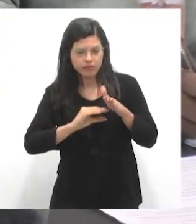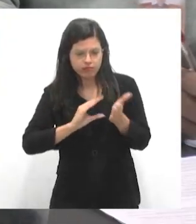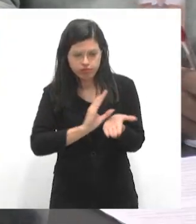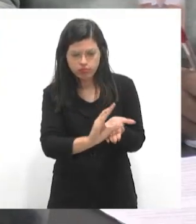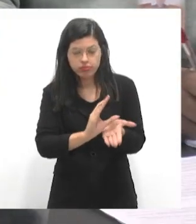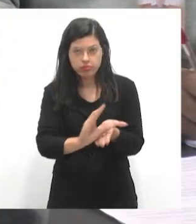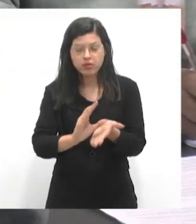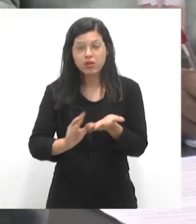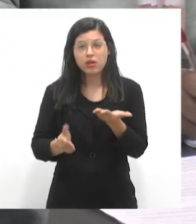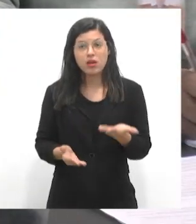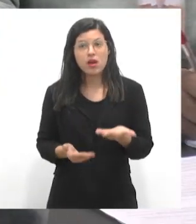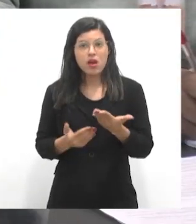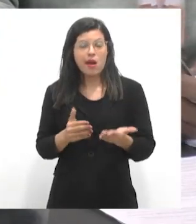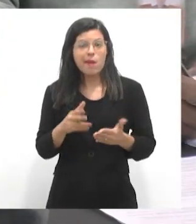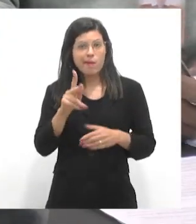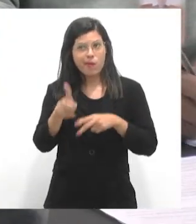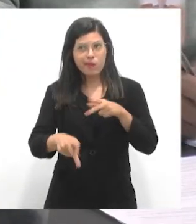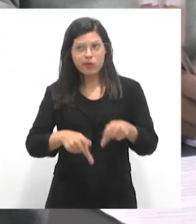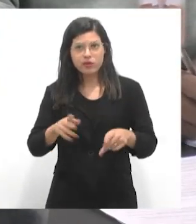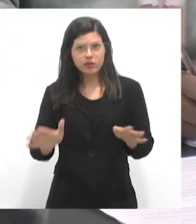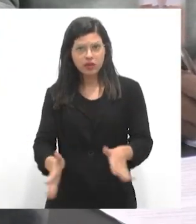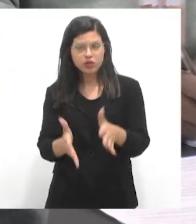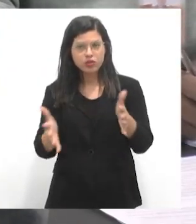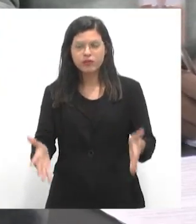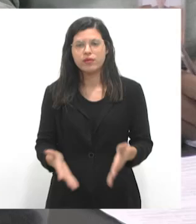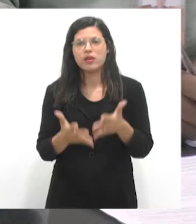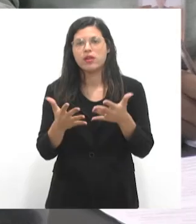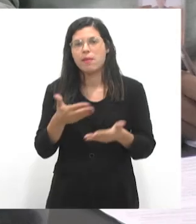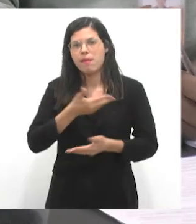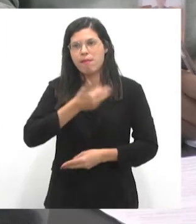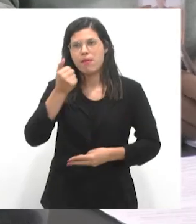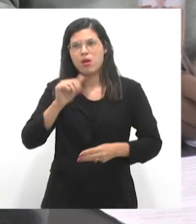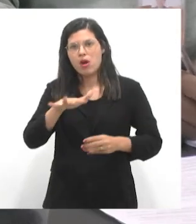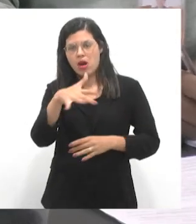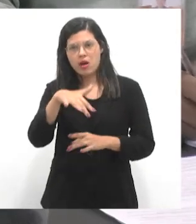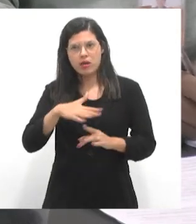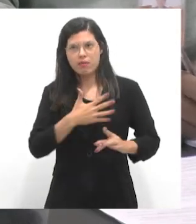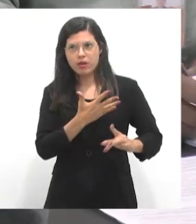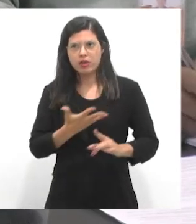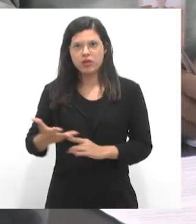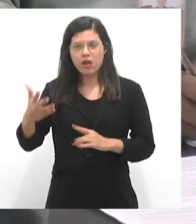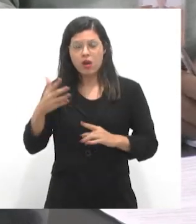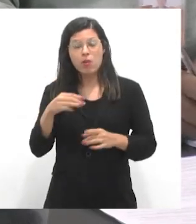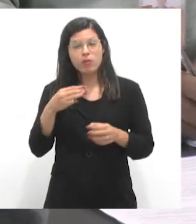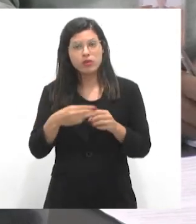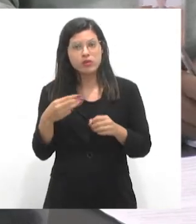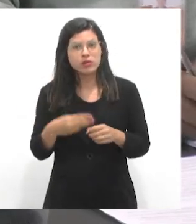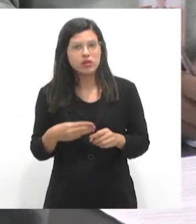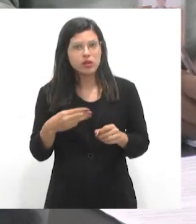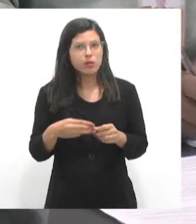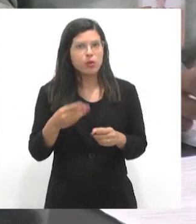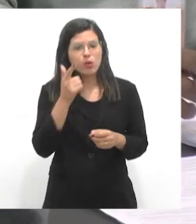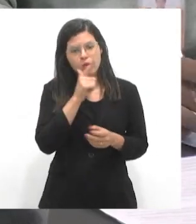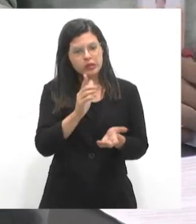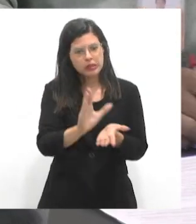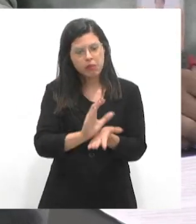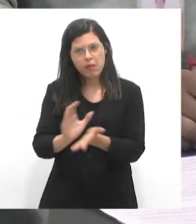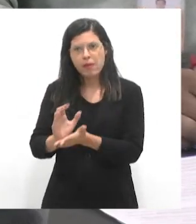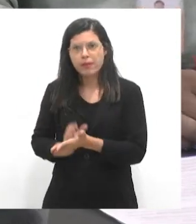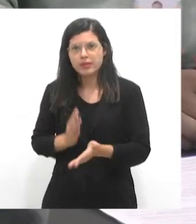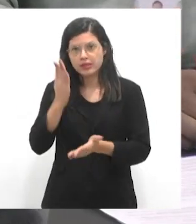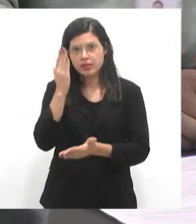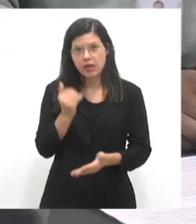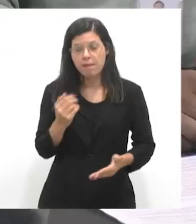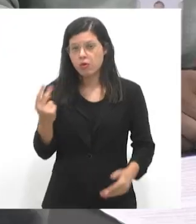a melhorar a questão ambiental para o município arrecadar mais, vai saber direitinho quanto que o município ganhou e para onde